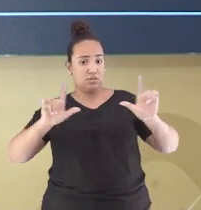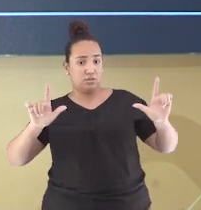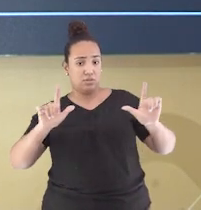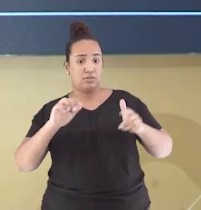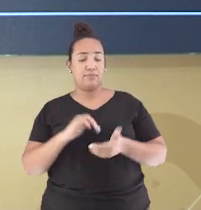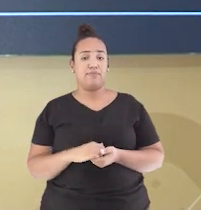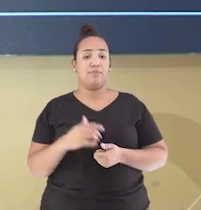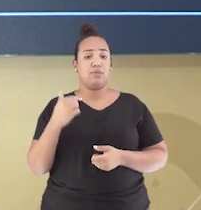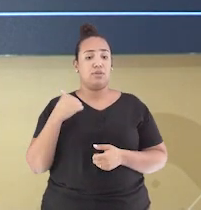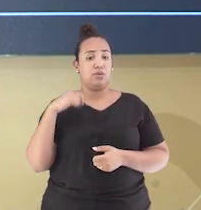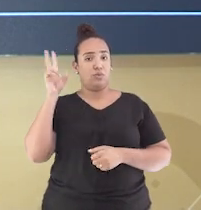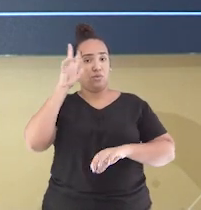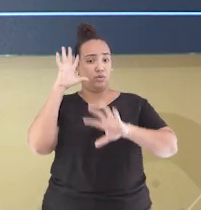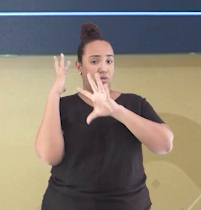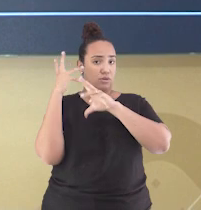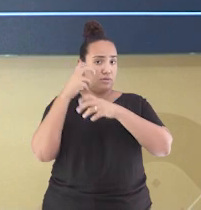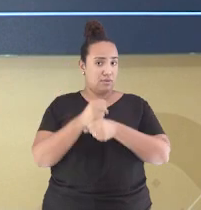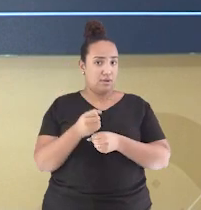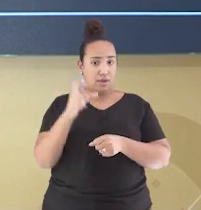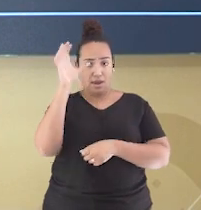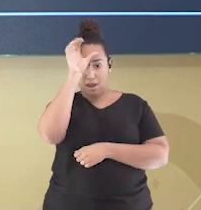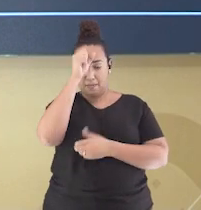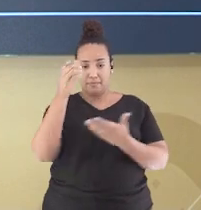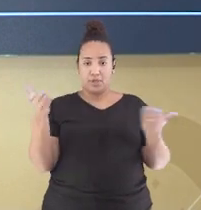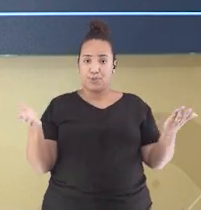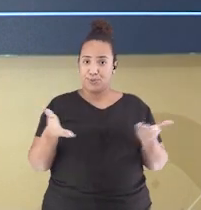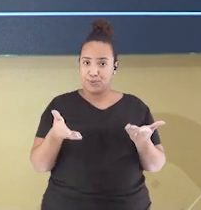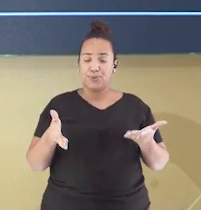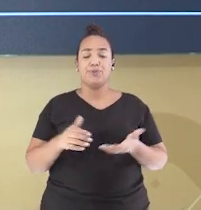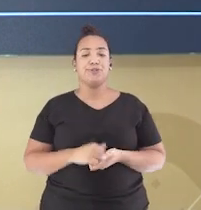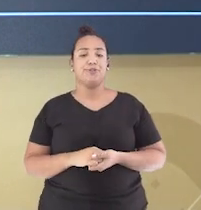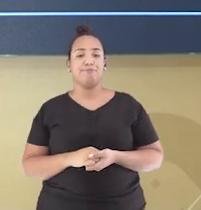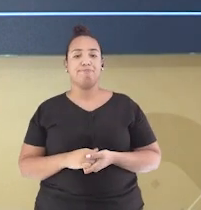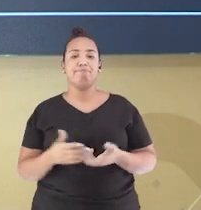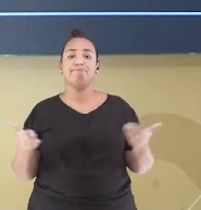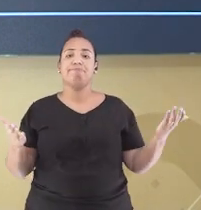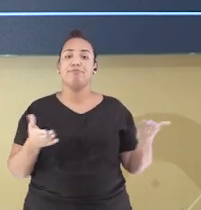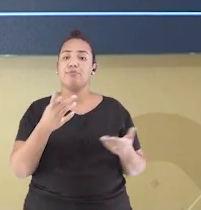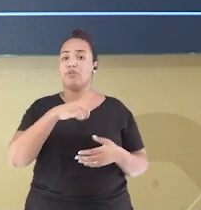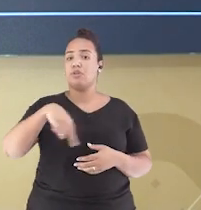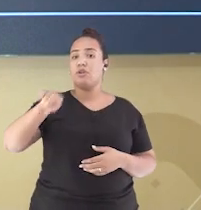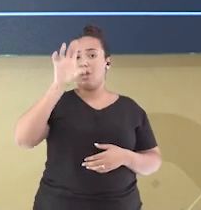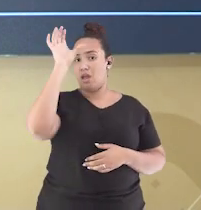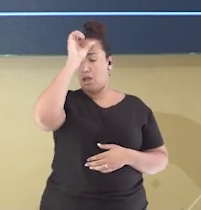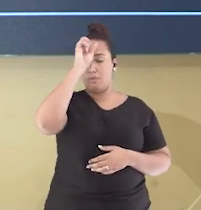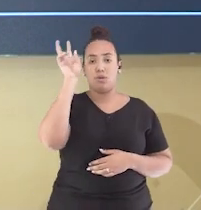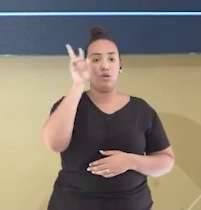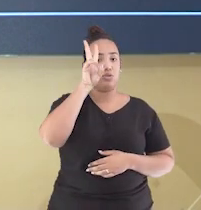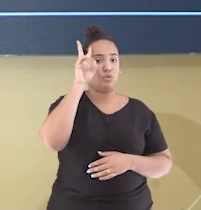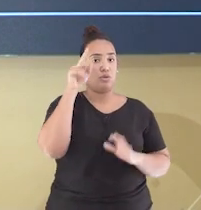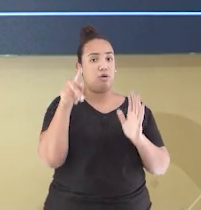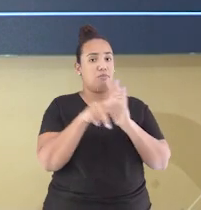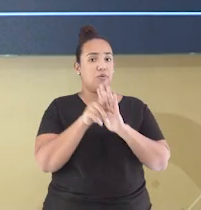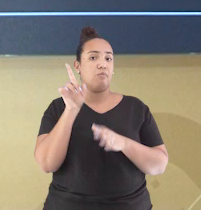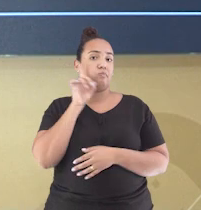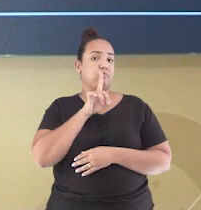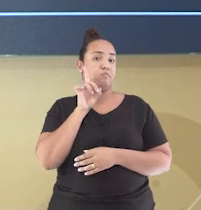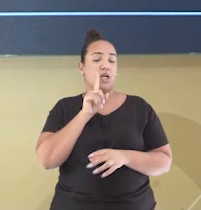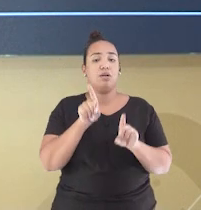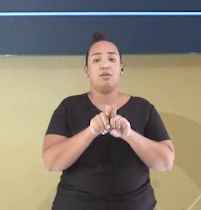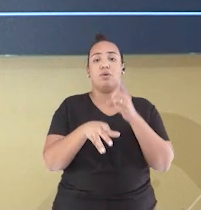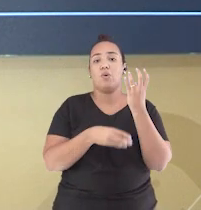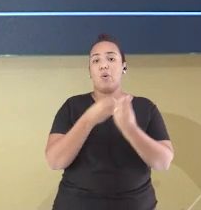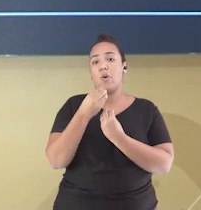tela, enquanto eu repasso o que nós aprendemos hoje. Vimos um pouco sobre a história dos Estados Unidos e como os